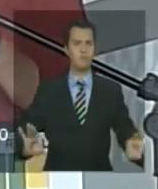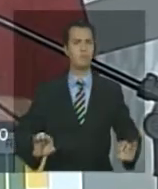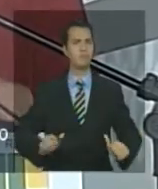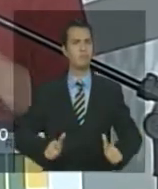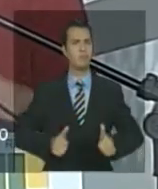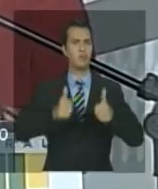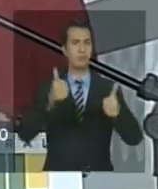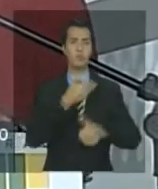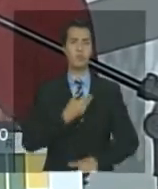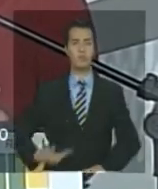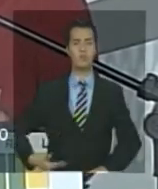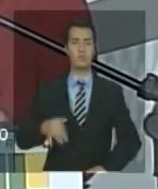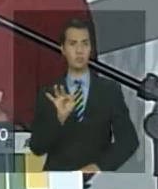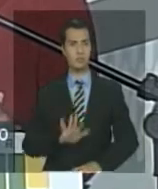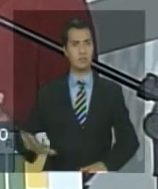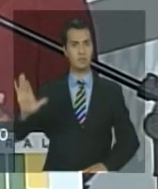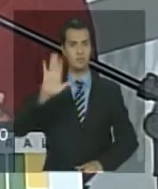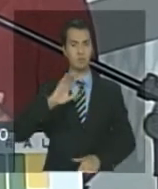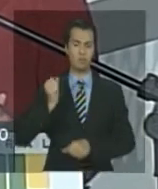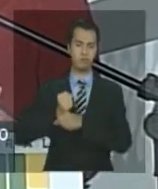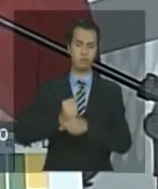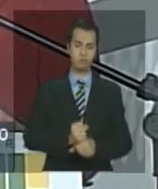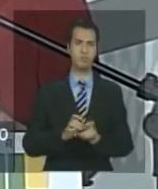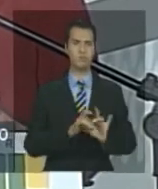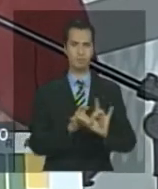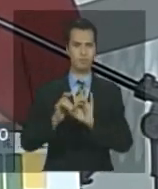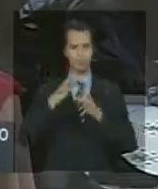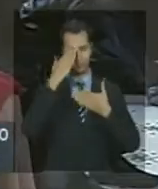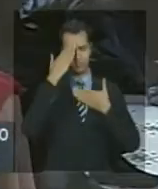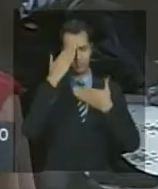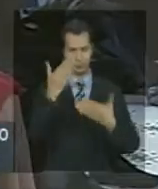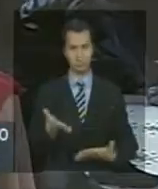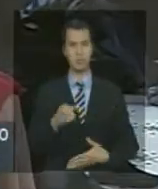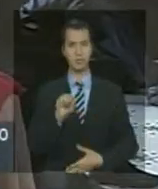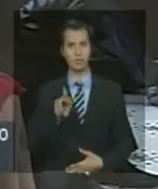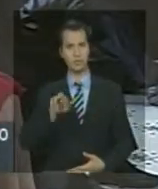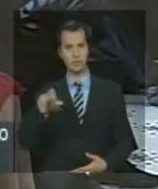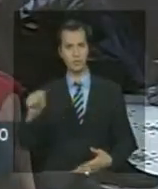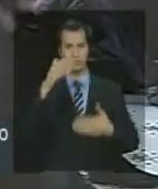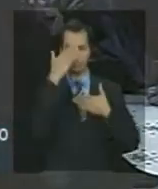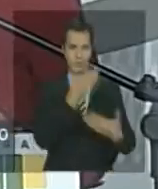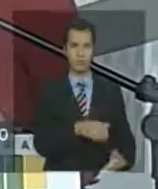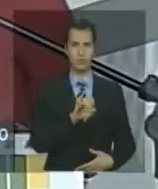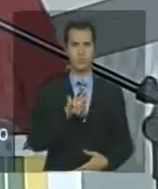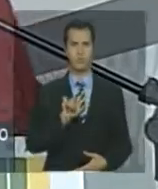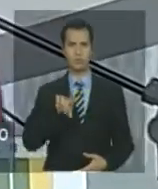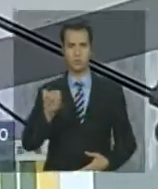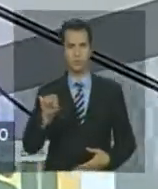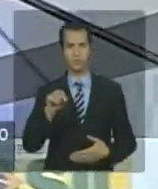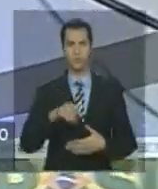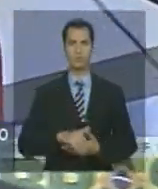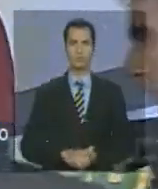o governo federal construiu nos últimos anos. Muito obrigada, Sérgio. Muito obrigada, Eduardo.